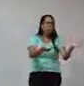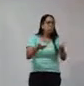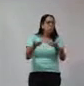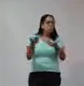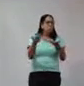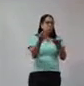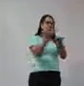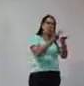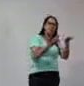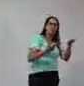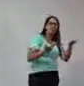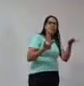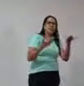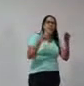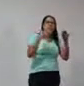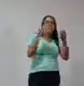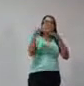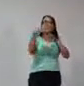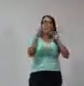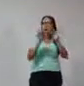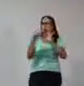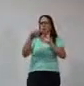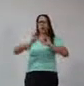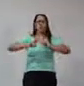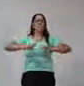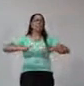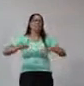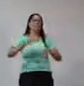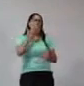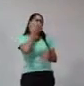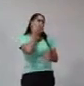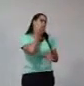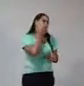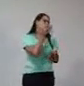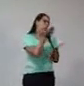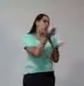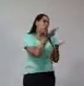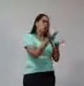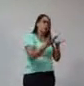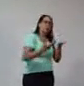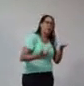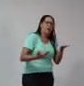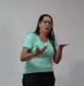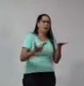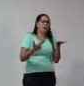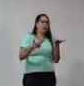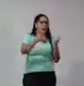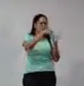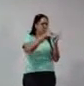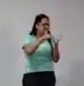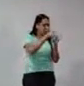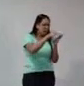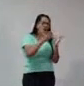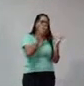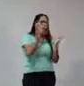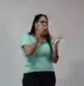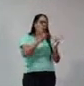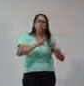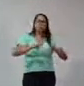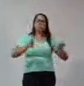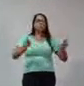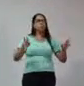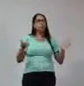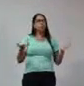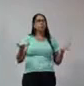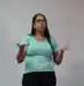com tipos de células, desenhar, pintar, dialogar. A gente, óbvio, sem o preparo de vocês,